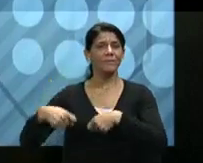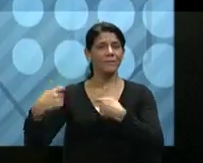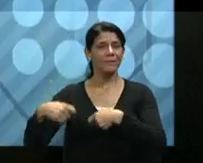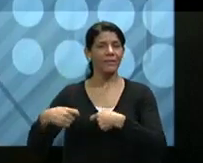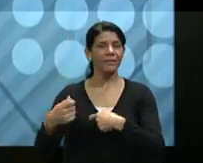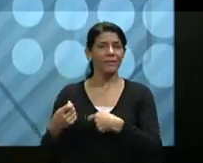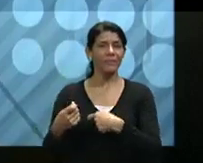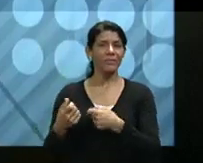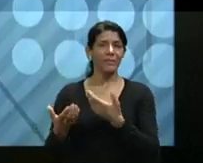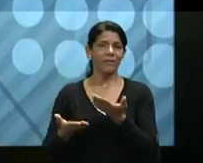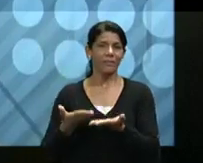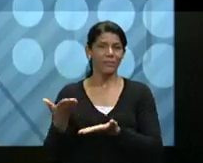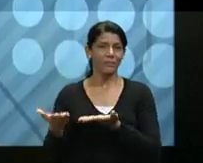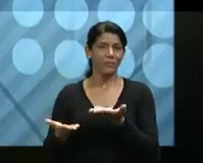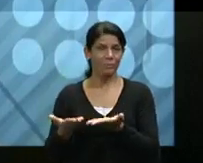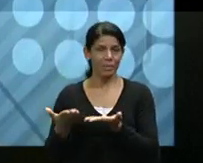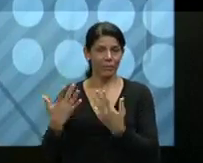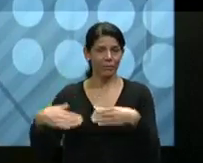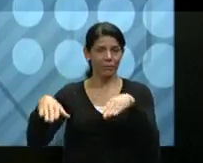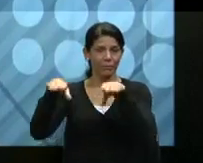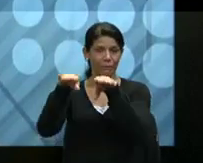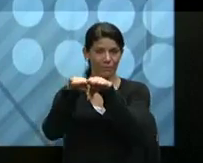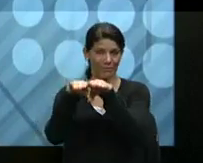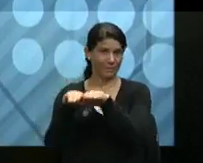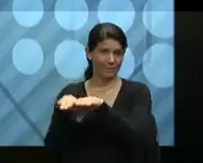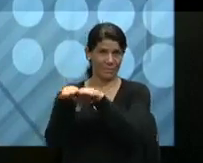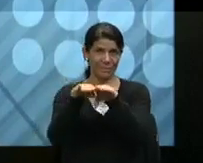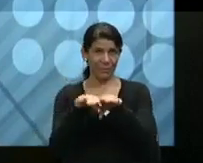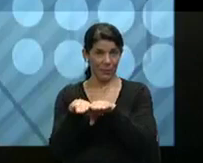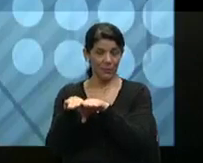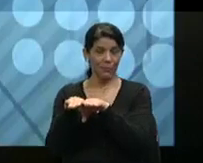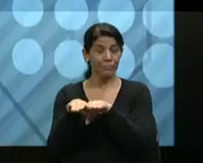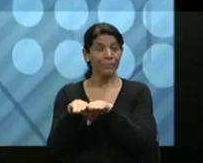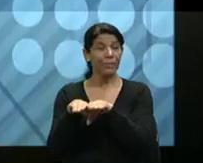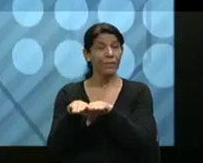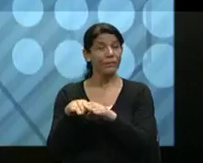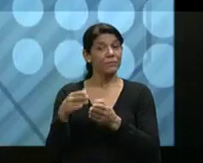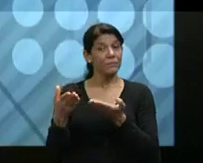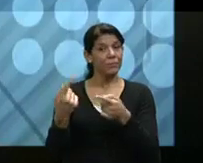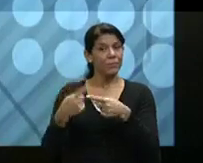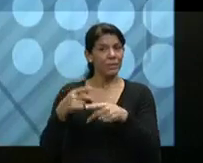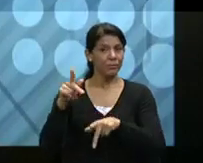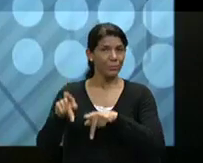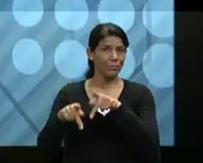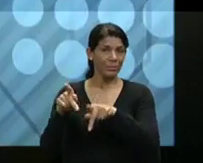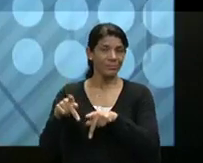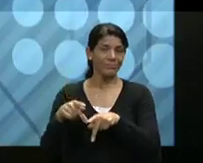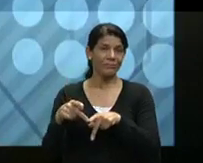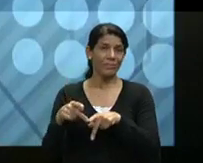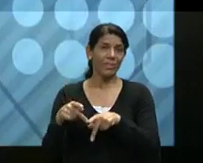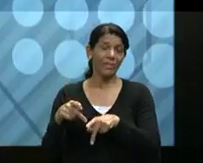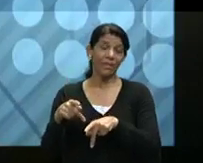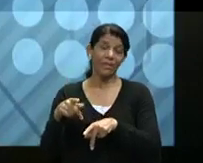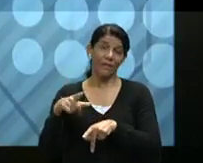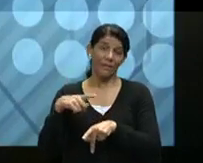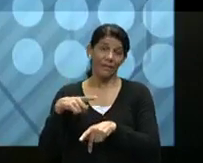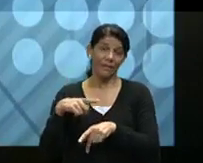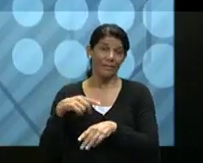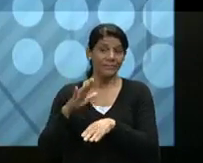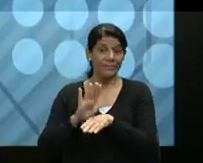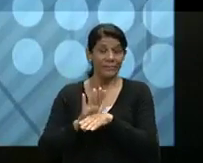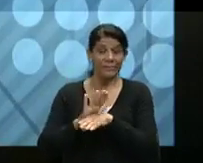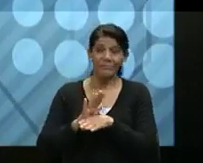necessidade de atendimento universal, de atendimento integral, tendo em vista que a população ela recebe meios para